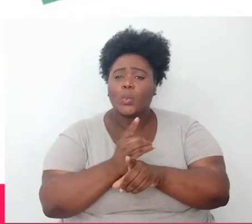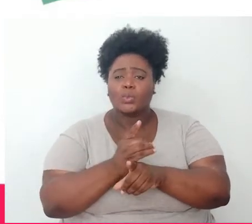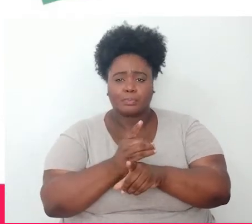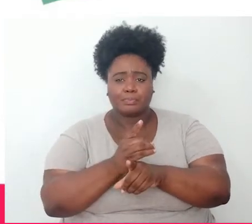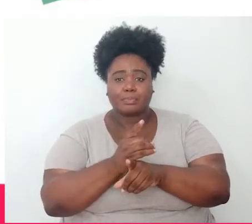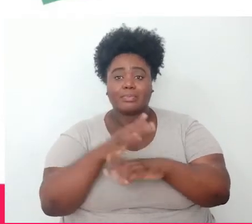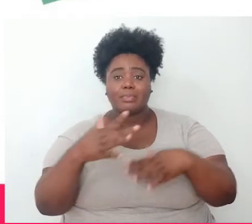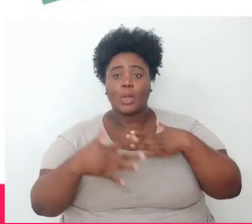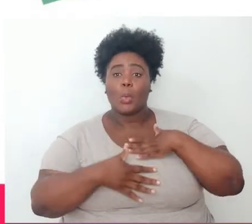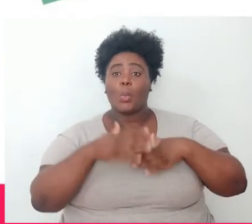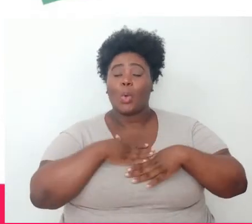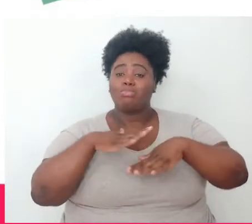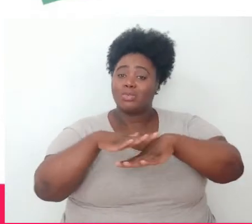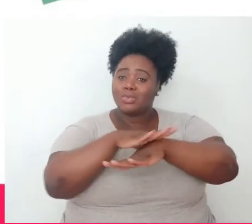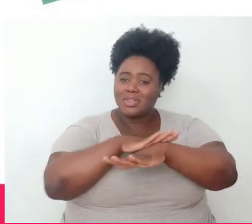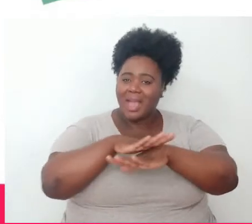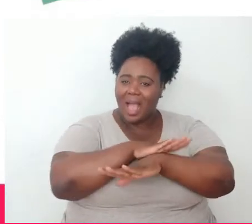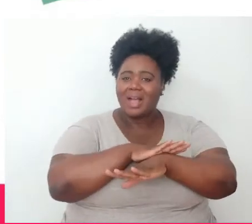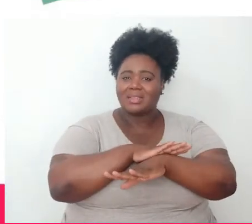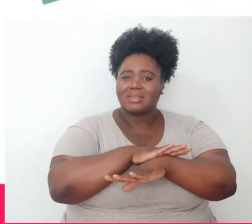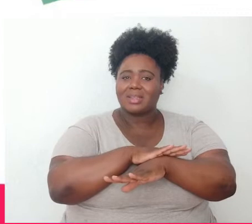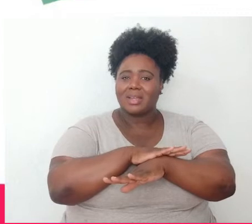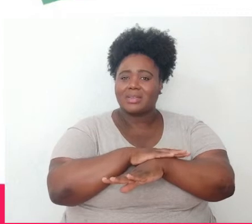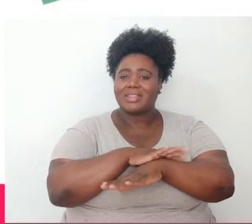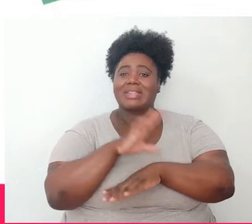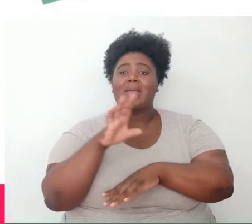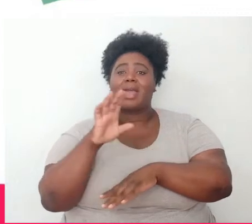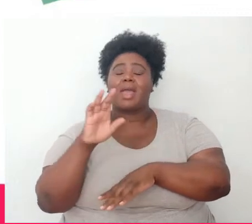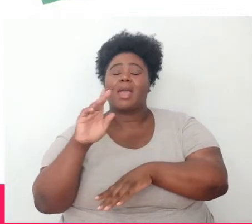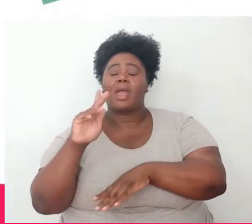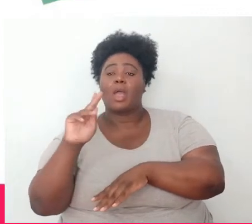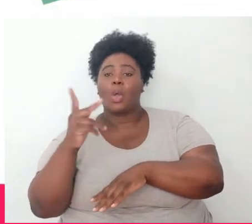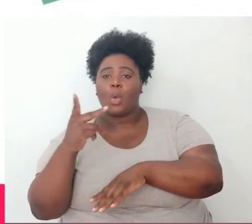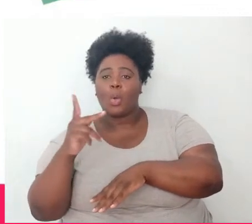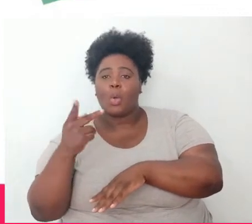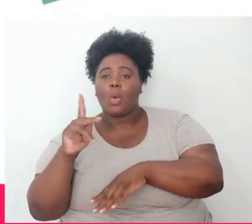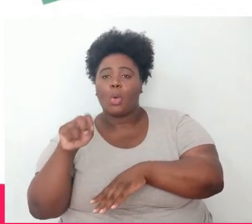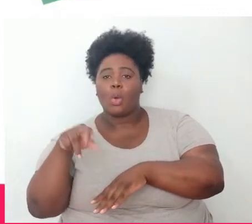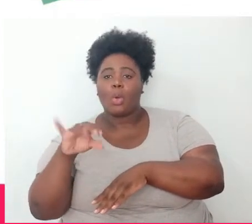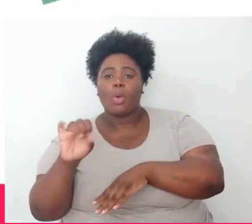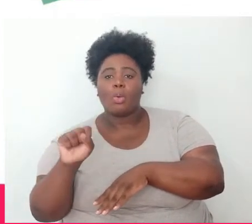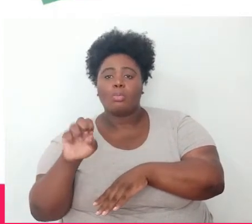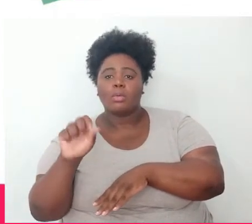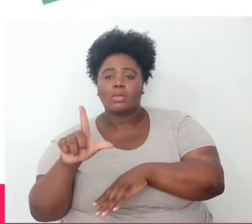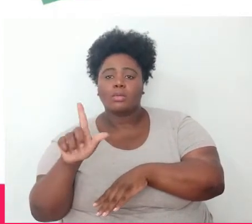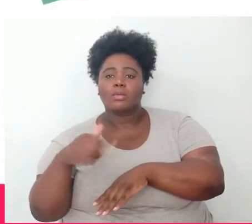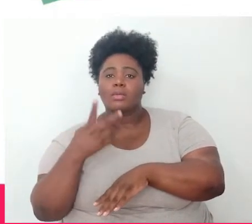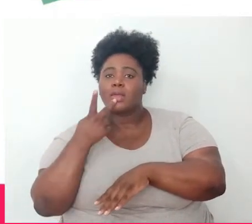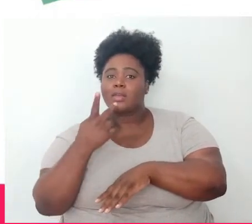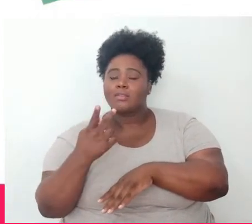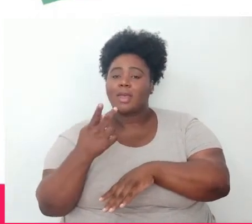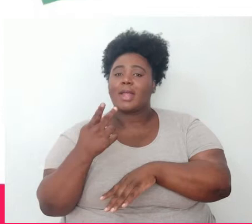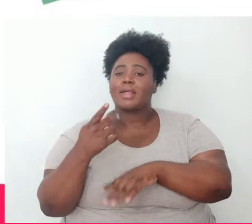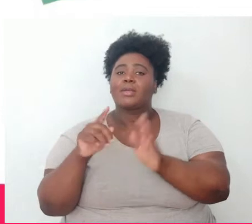um corpo racializado, homossexual? Aí eu te faço uma pergunta aqui, utilizando da poética